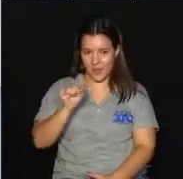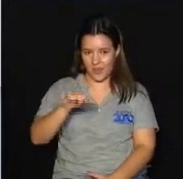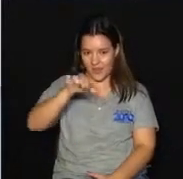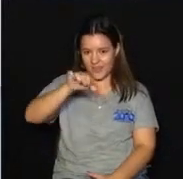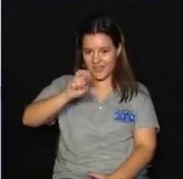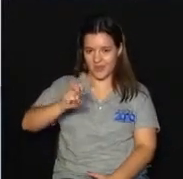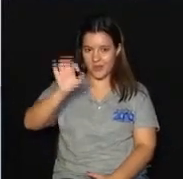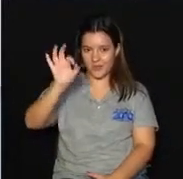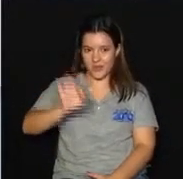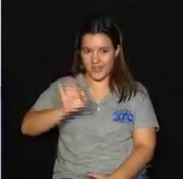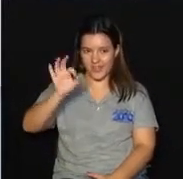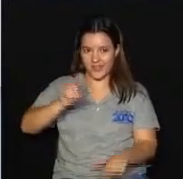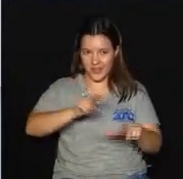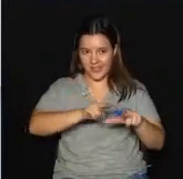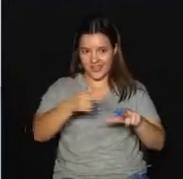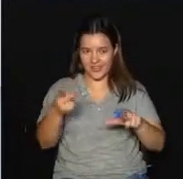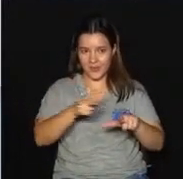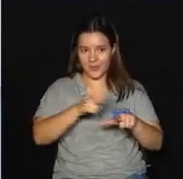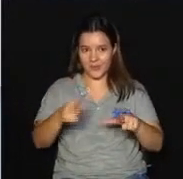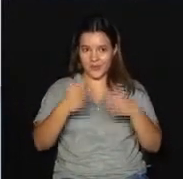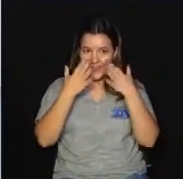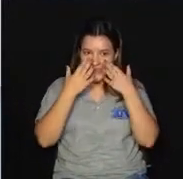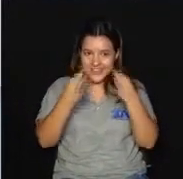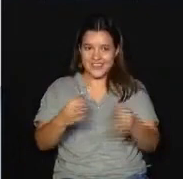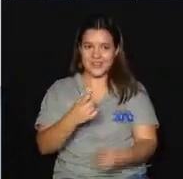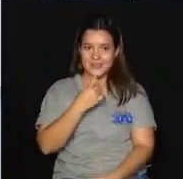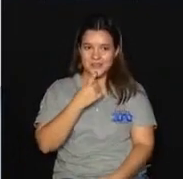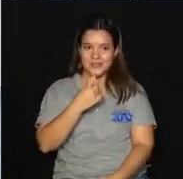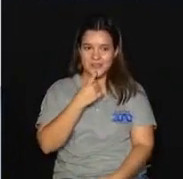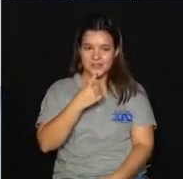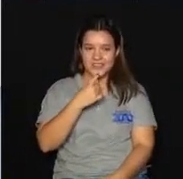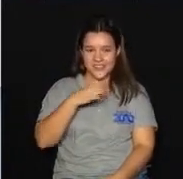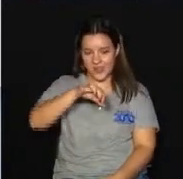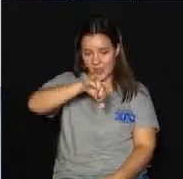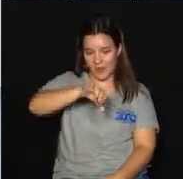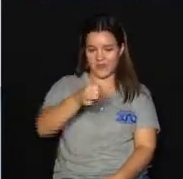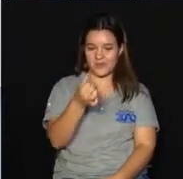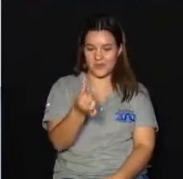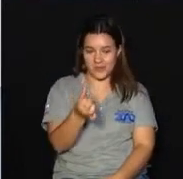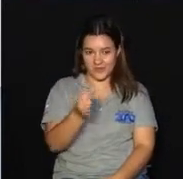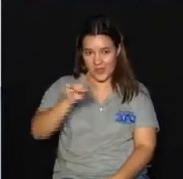96,95% das urnas apuradas. Atenção, cidade de Campinas.